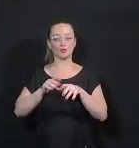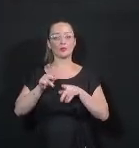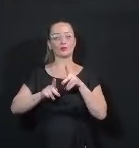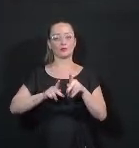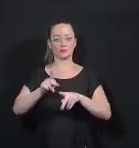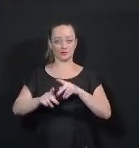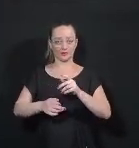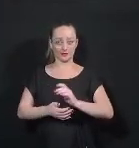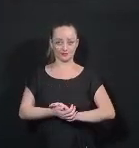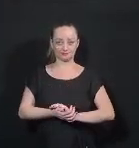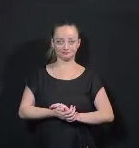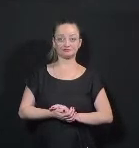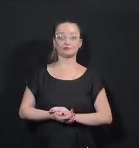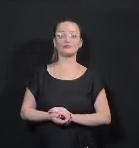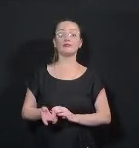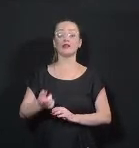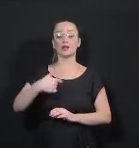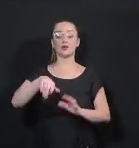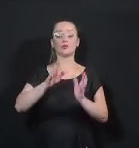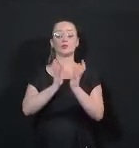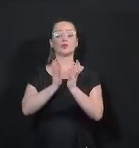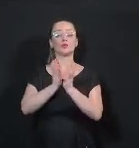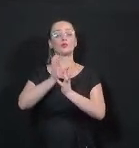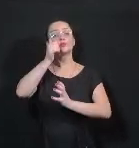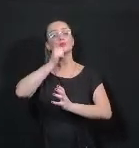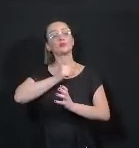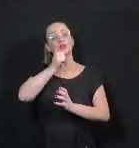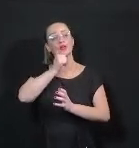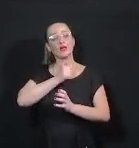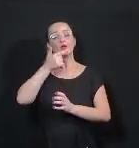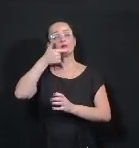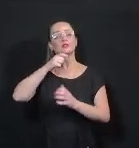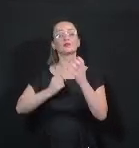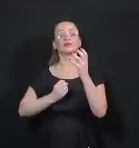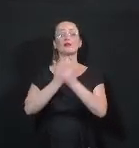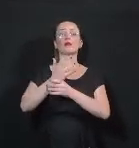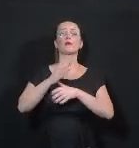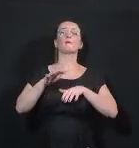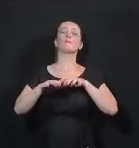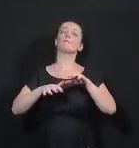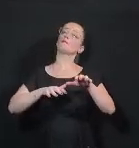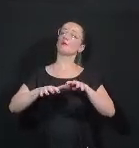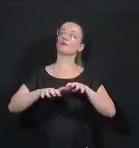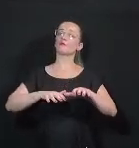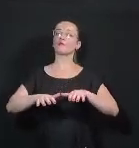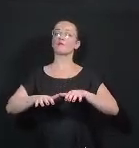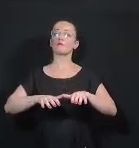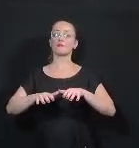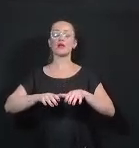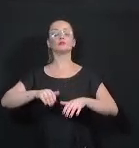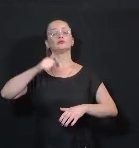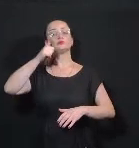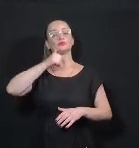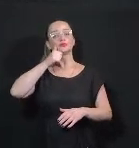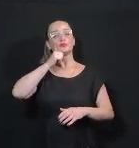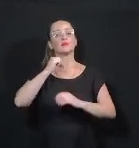populares, elas acabaram criando movimentos feministas, ONGs